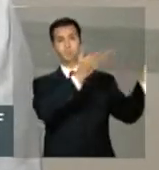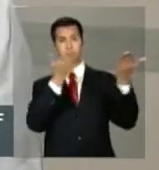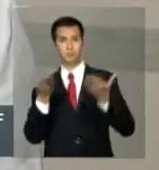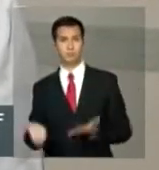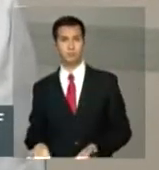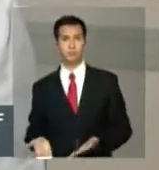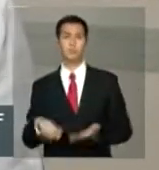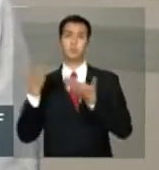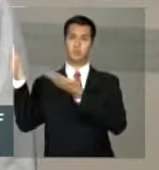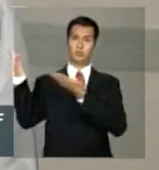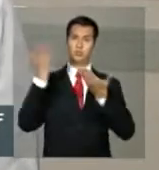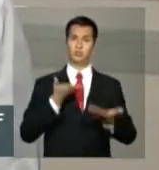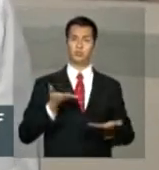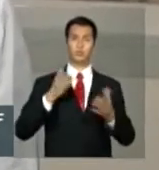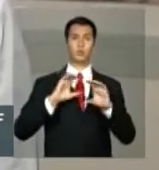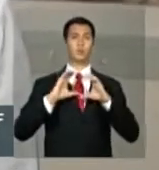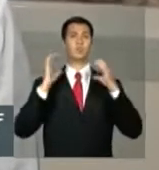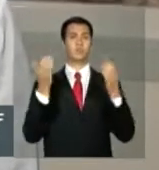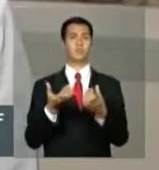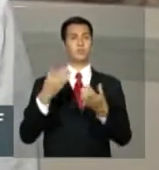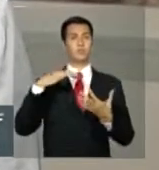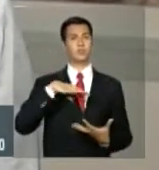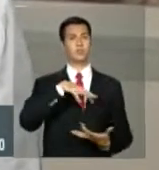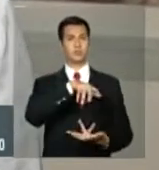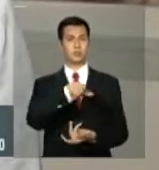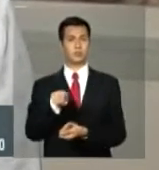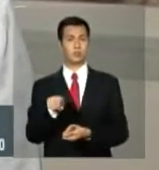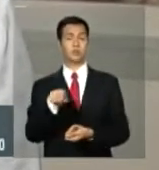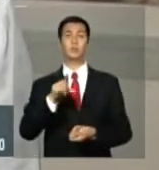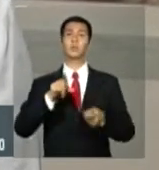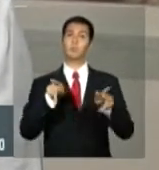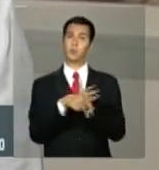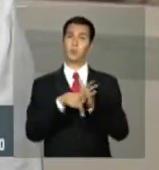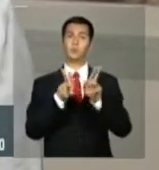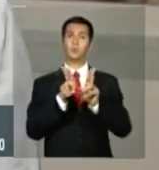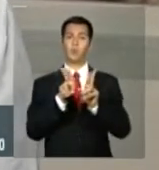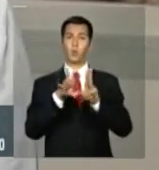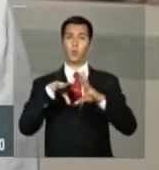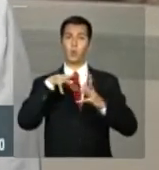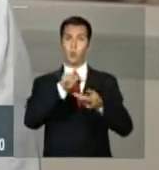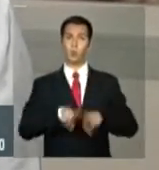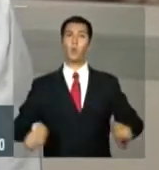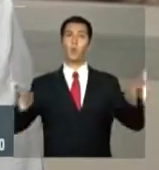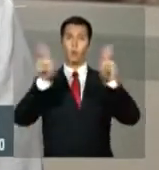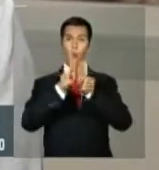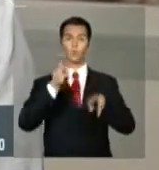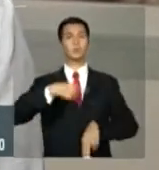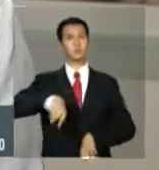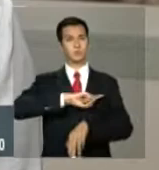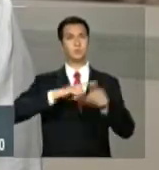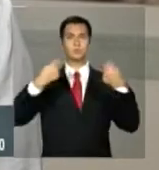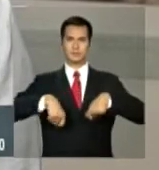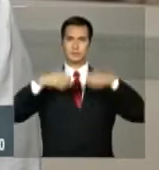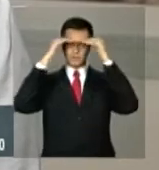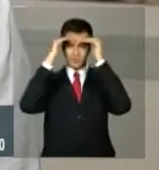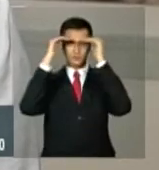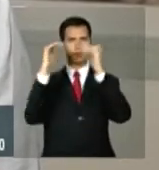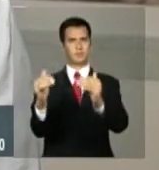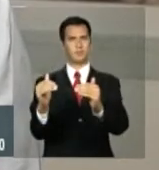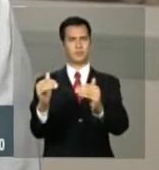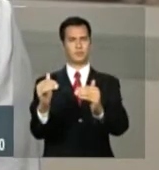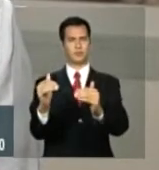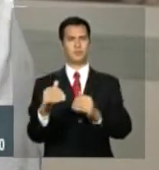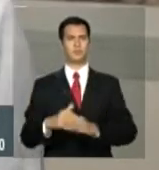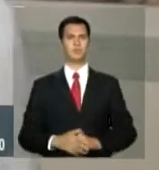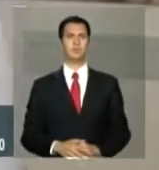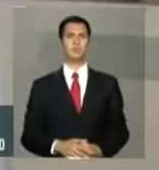receber uma conferência da ONU, nós temos de ter postura. E a postura é essa. Temos de respeitar